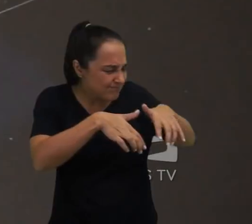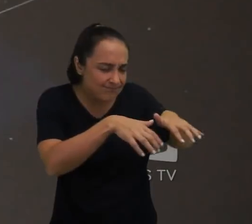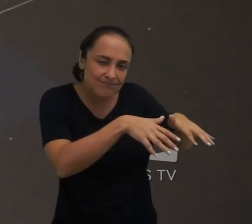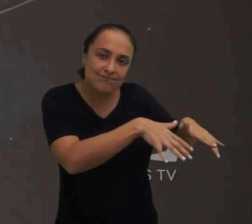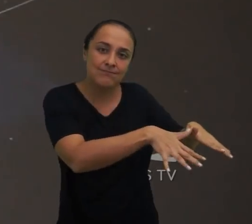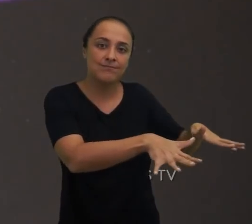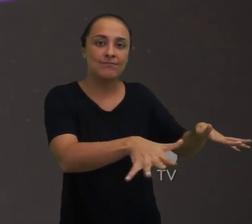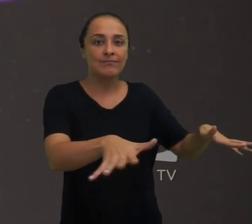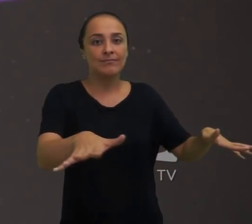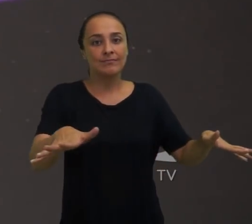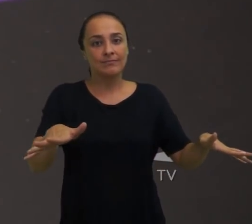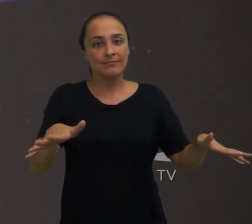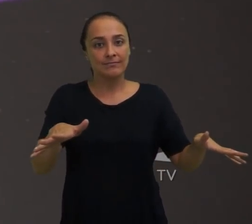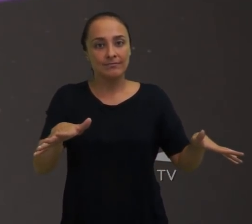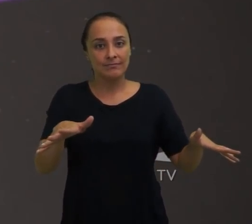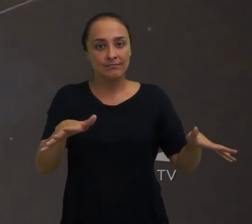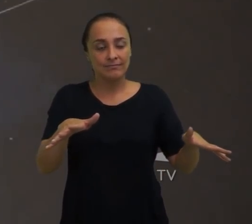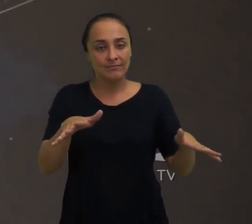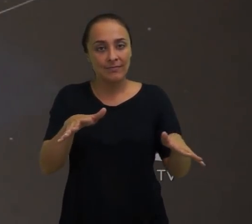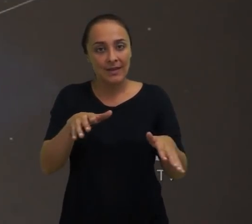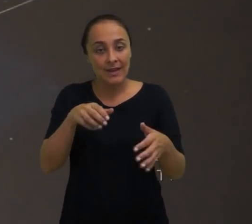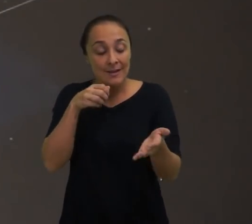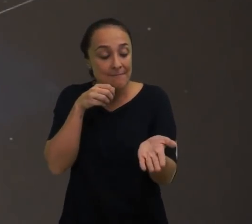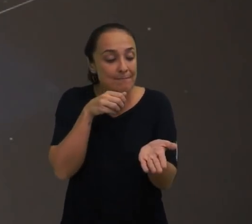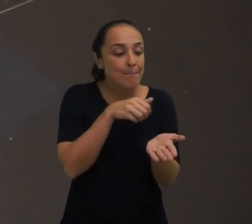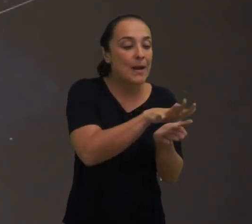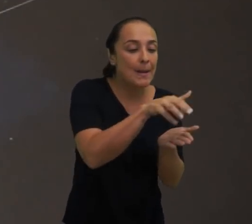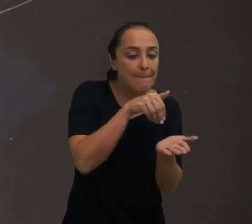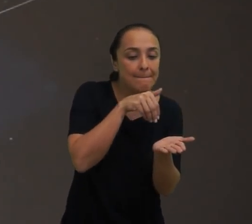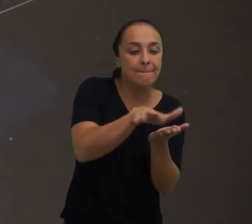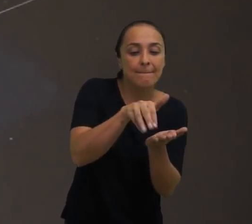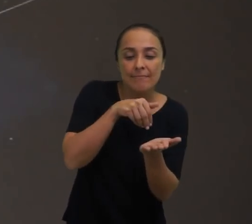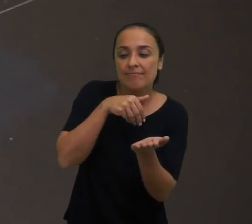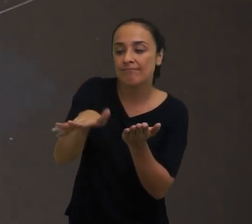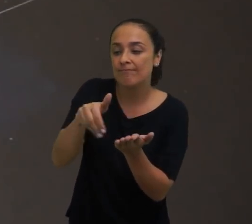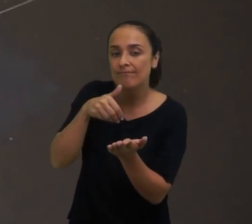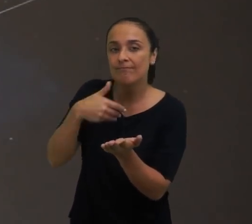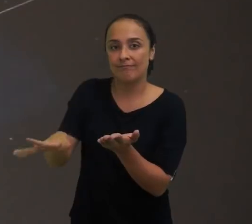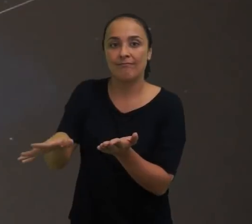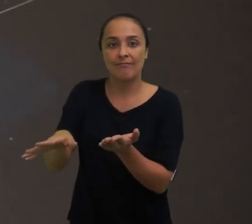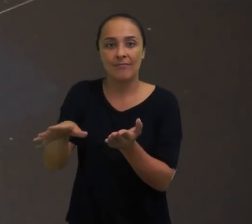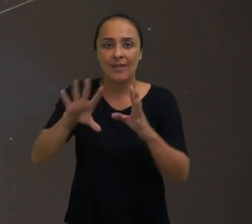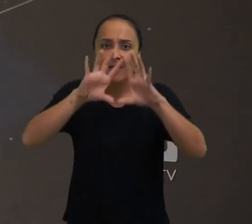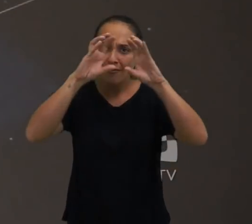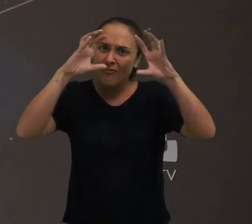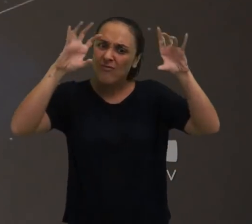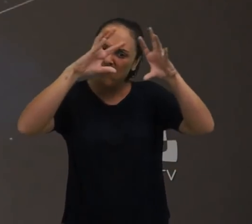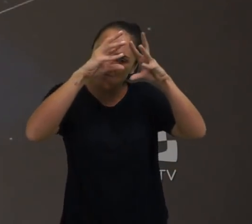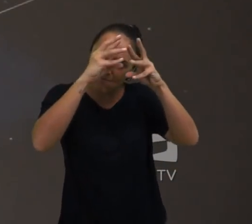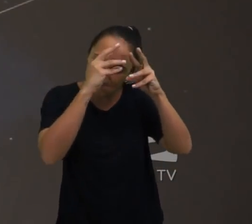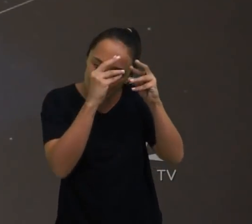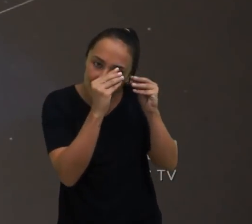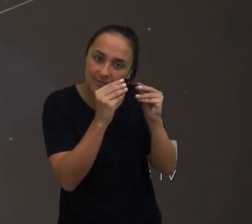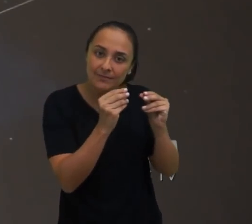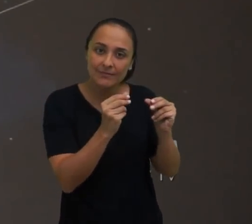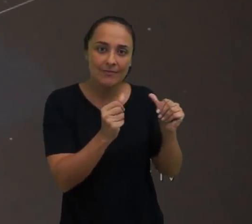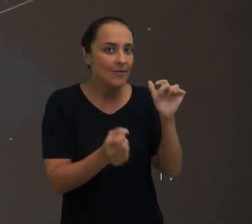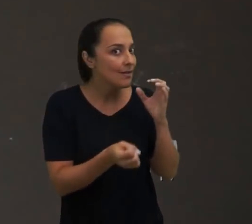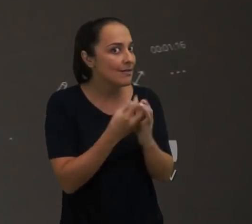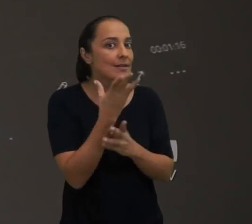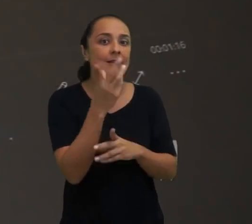cresce. Tá? Então, deixa eu mostrar para vocês terem uma ideia de como é que esse fenômeno acontece.